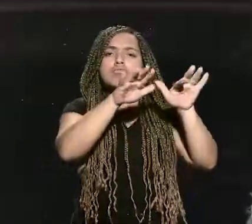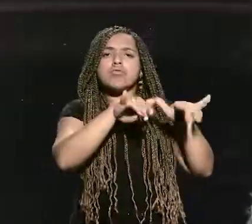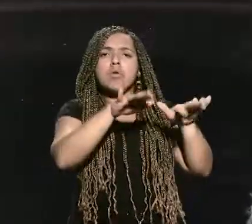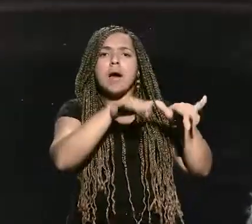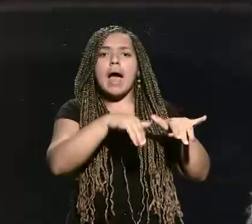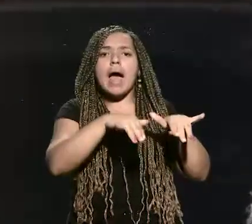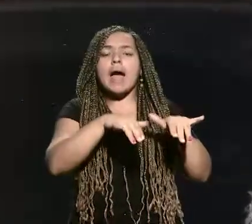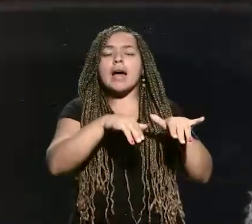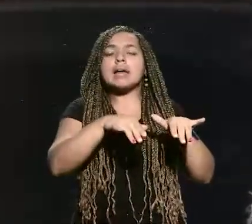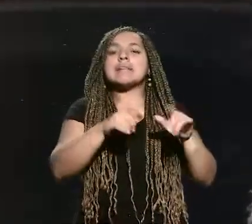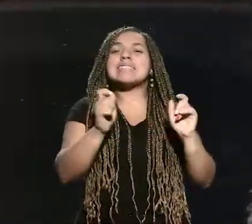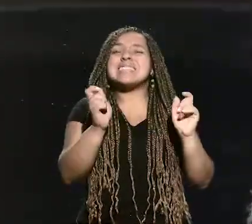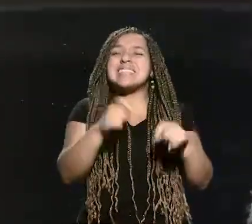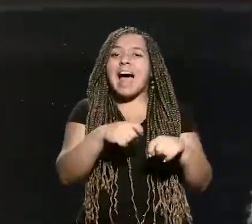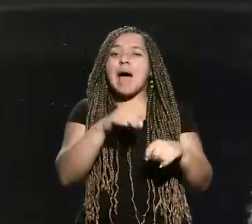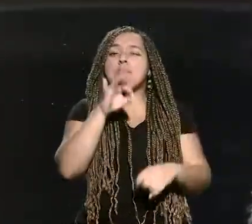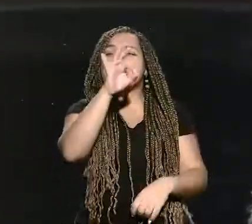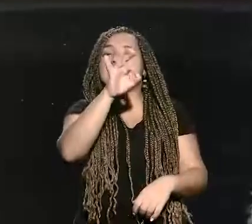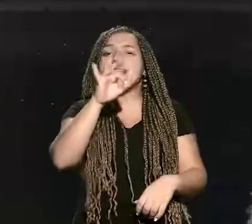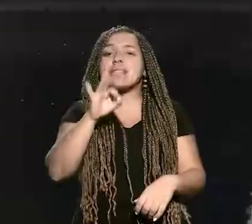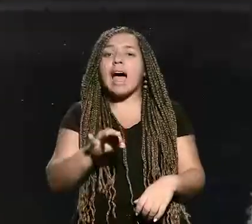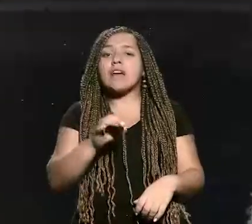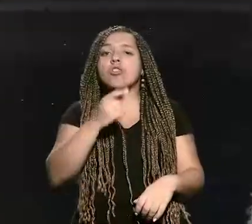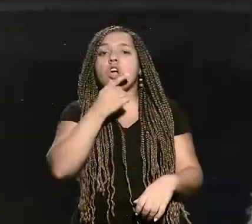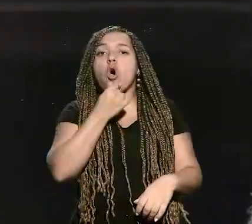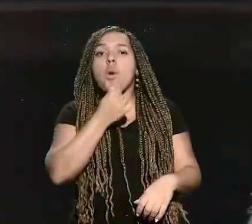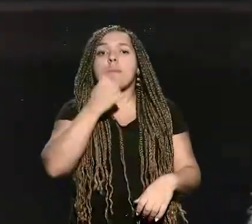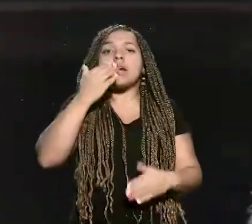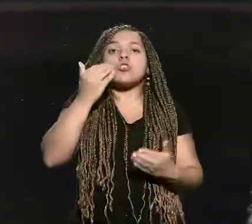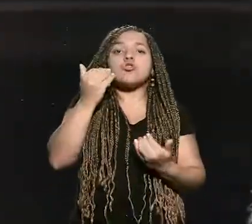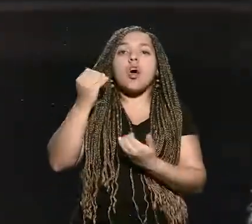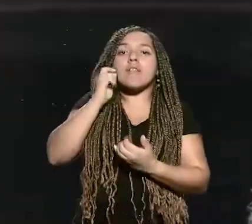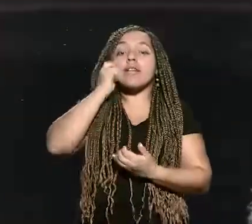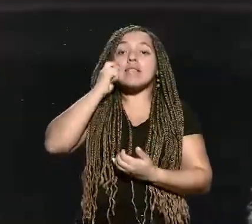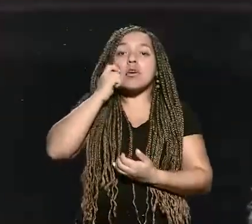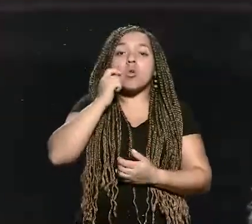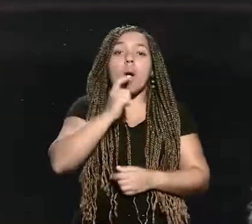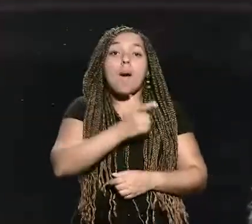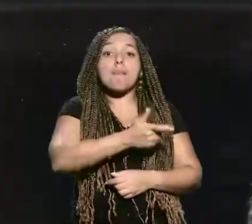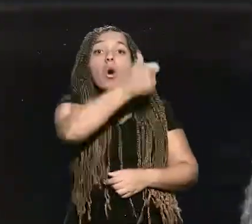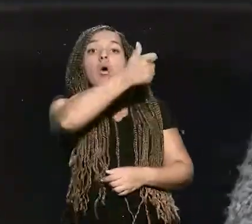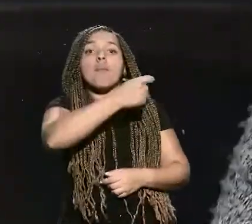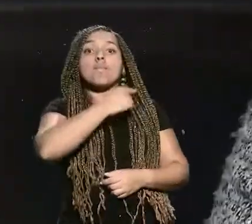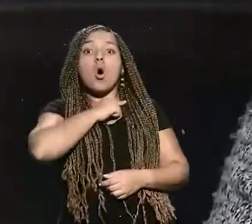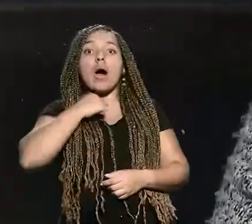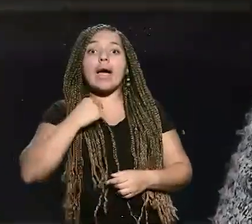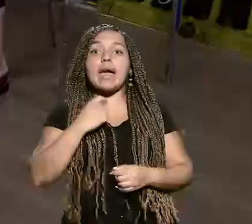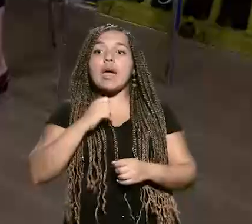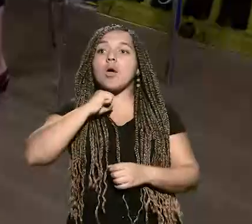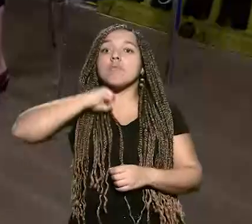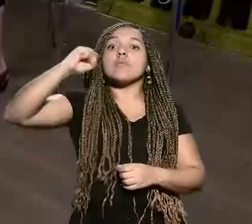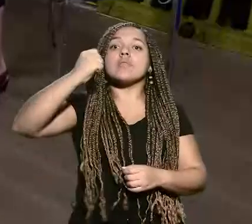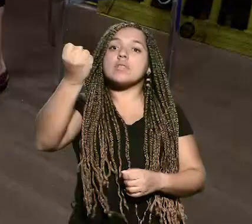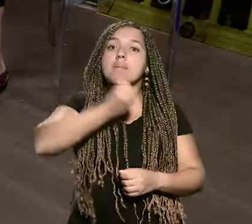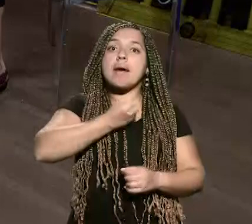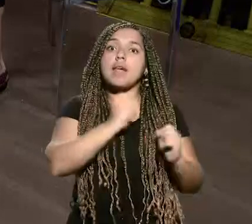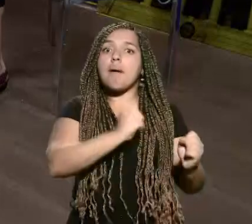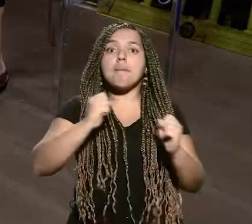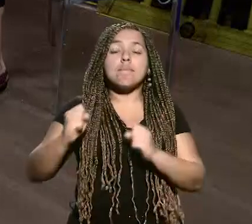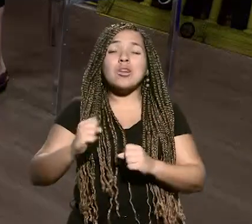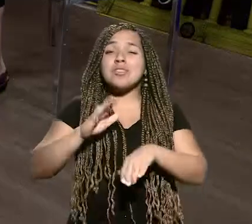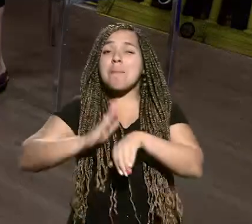sofrimento do outro e pensar de que forma eles podem contribuir, né, para cuidar, né, cuidar da população.